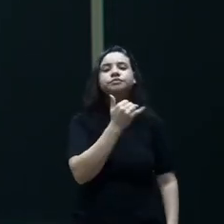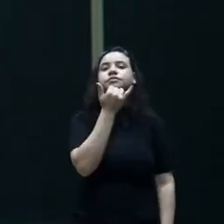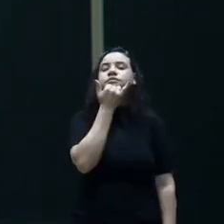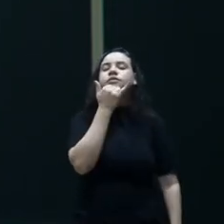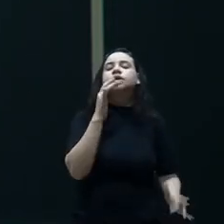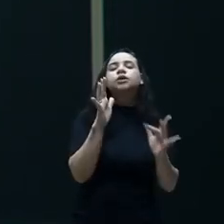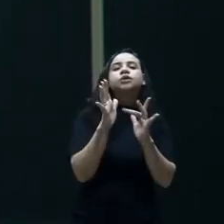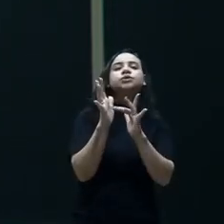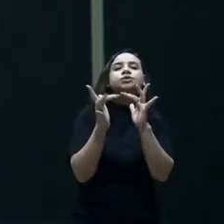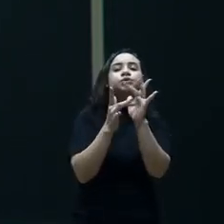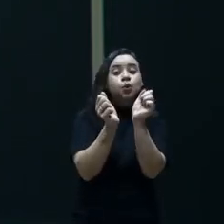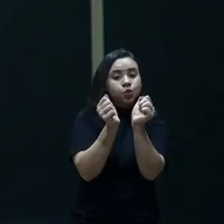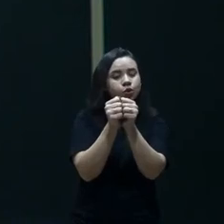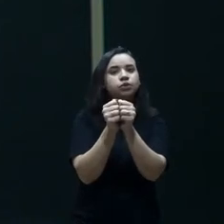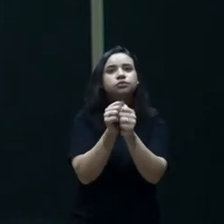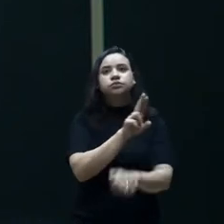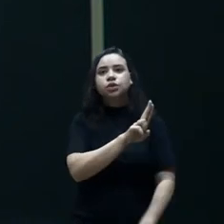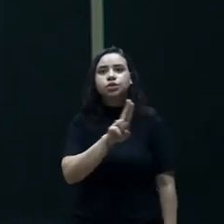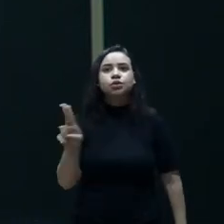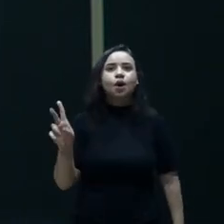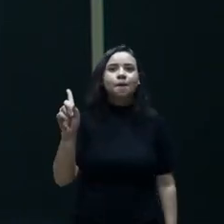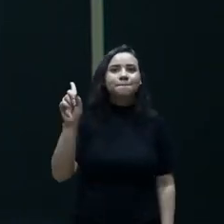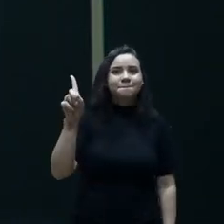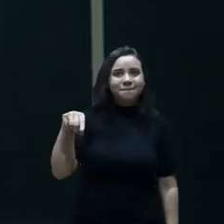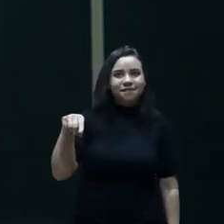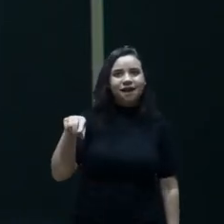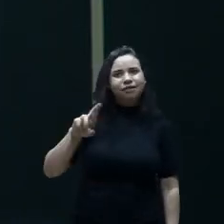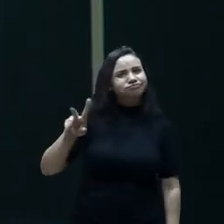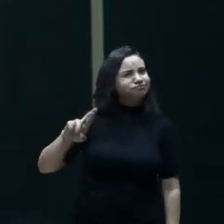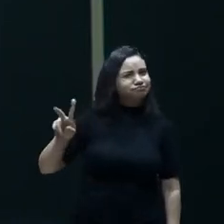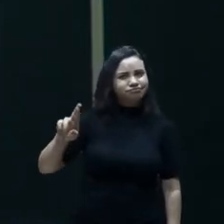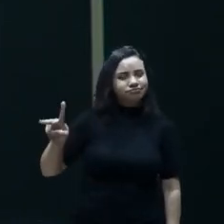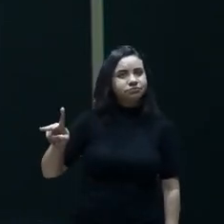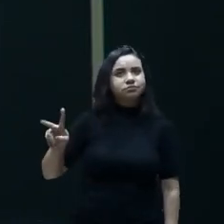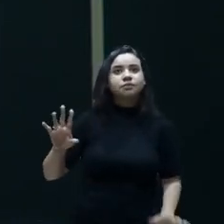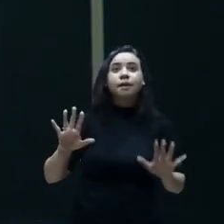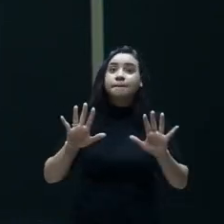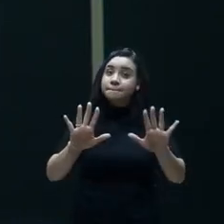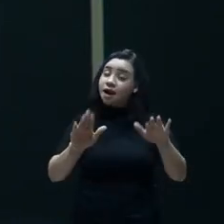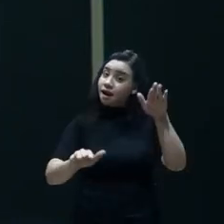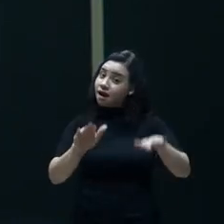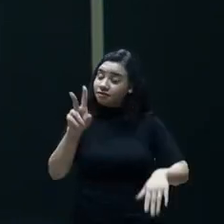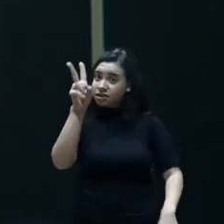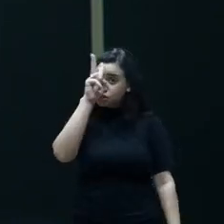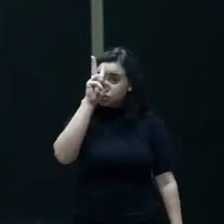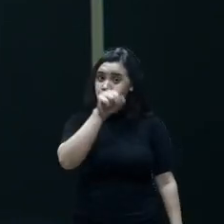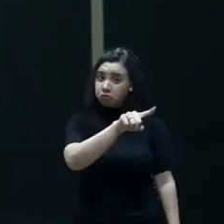são fictícios, mas talvez uma dessas histórias encaixe com a sua.